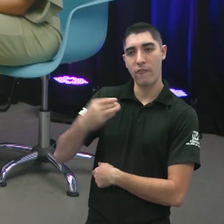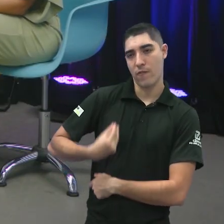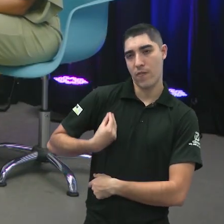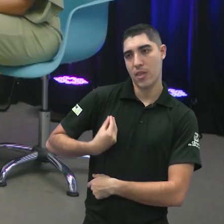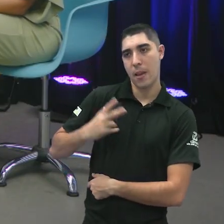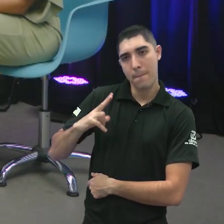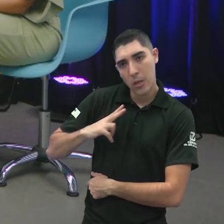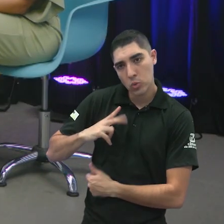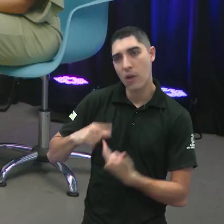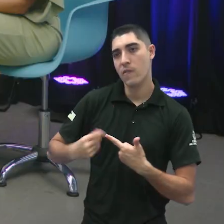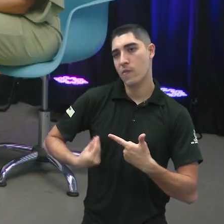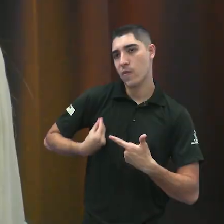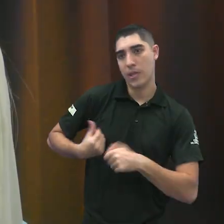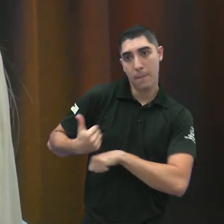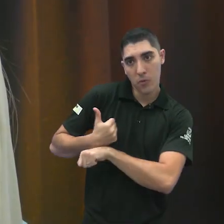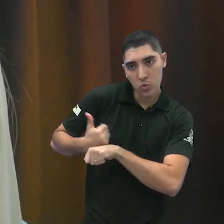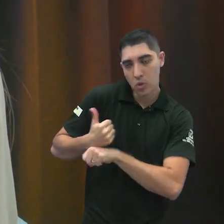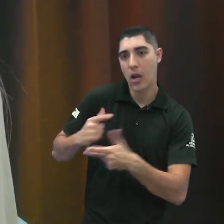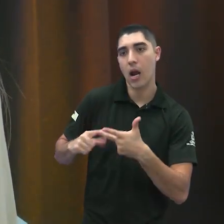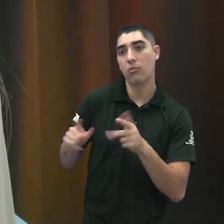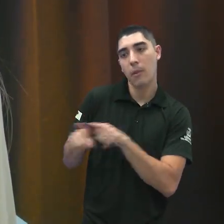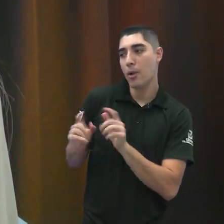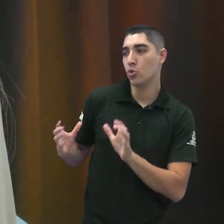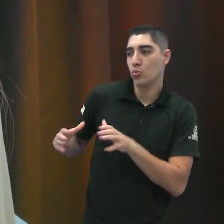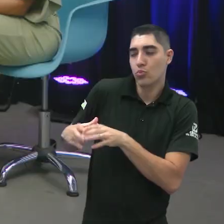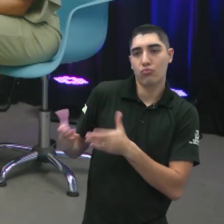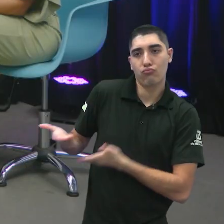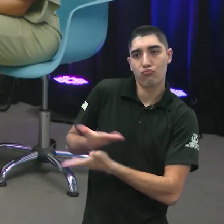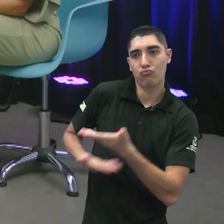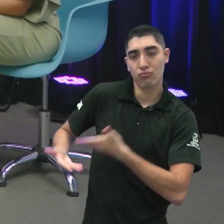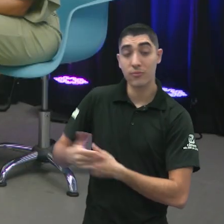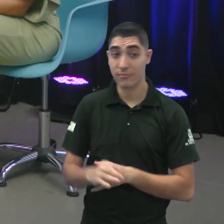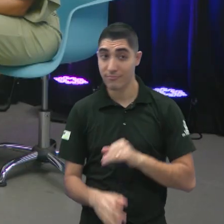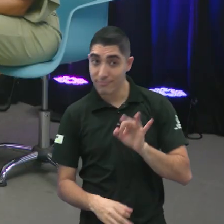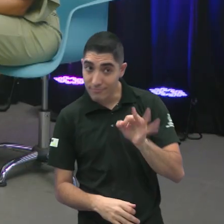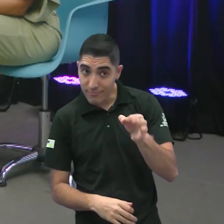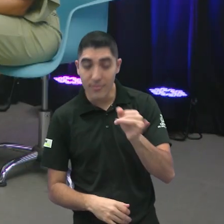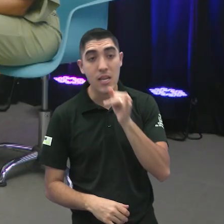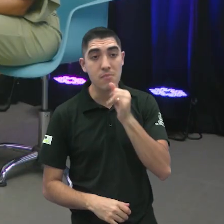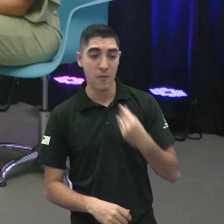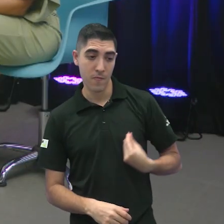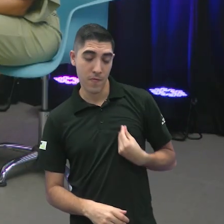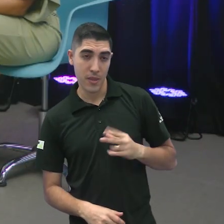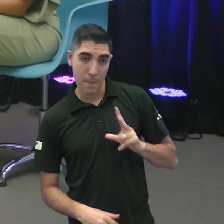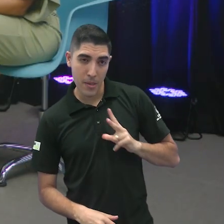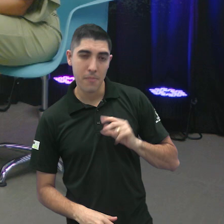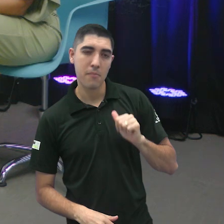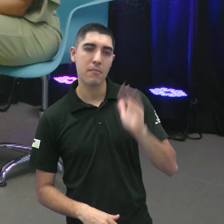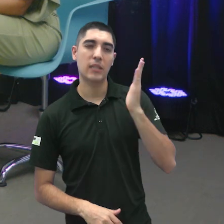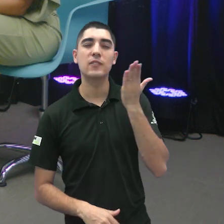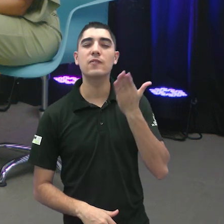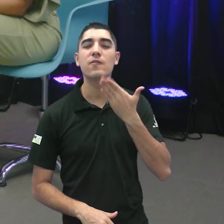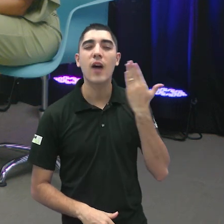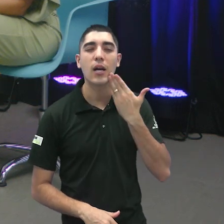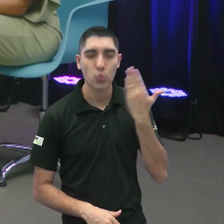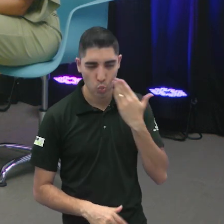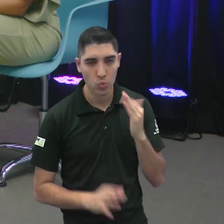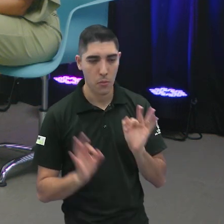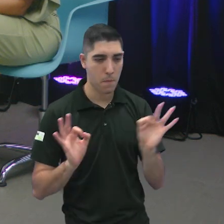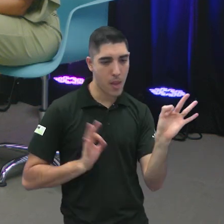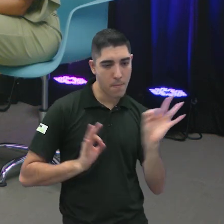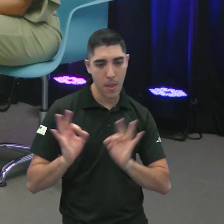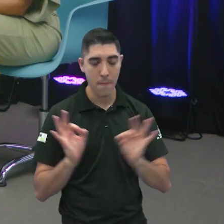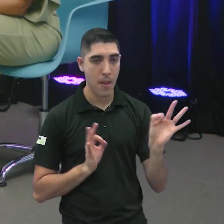sua vida pessoal, na sua vida profissional e na relação com a equipe. Exatamente. Por exemplo, na vida pessoal vai ser muito mais fácil, porque isso vai trazer